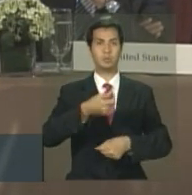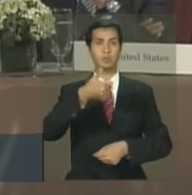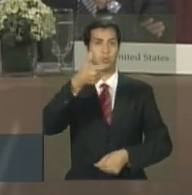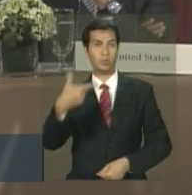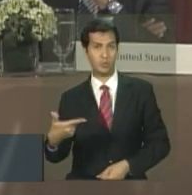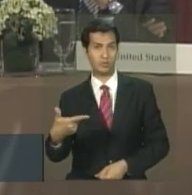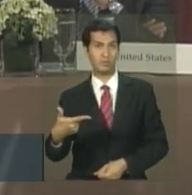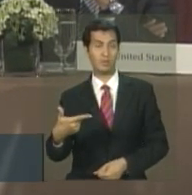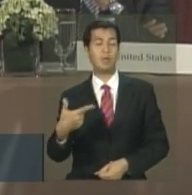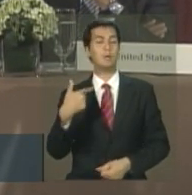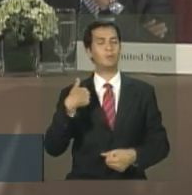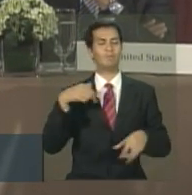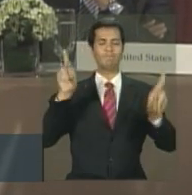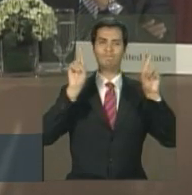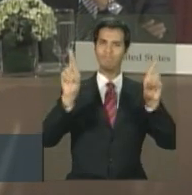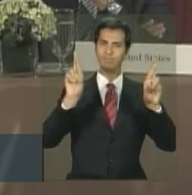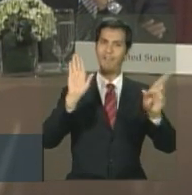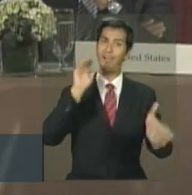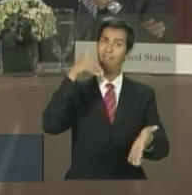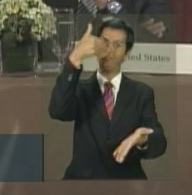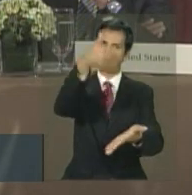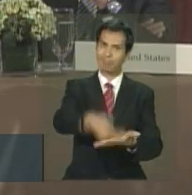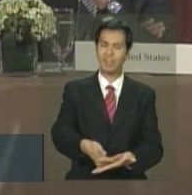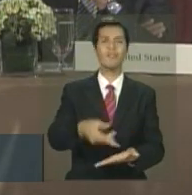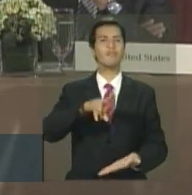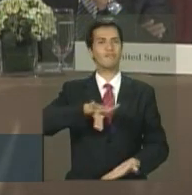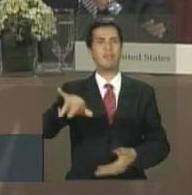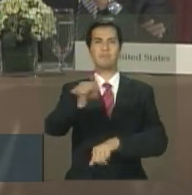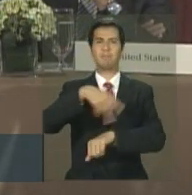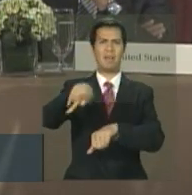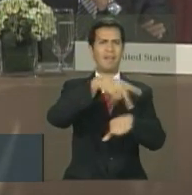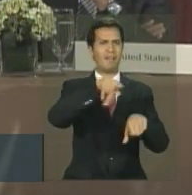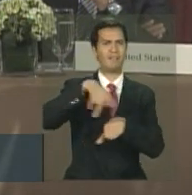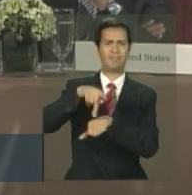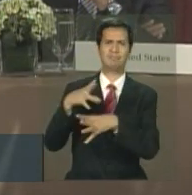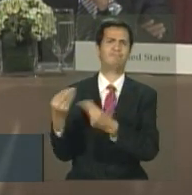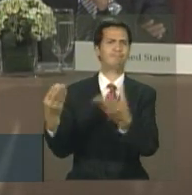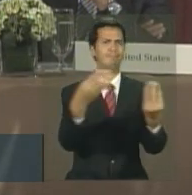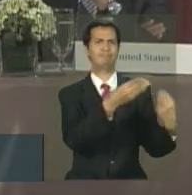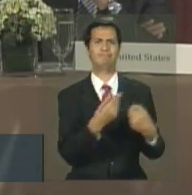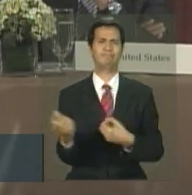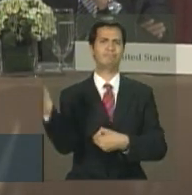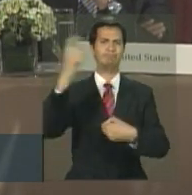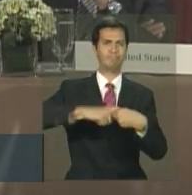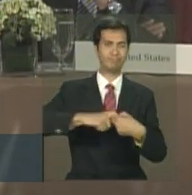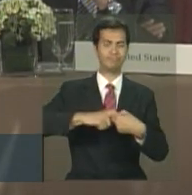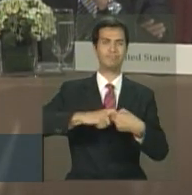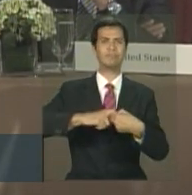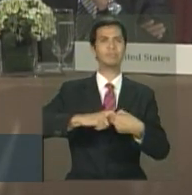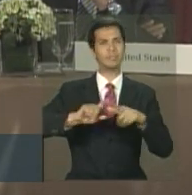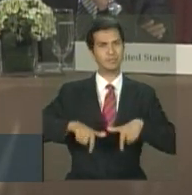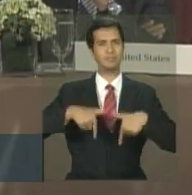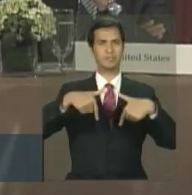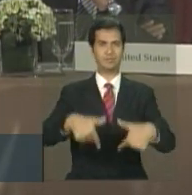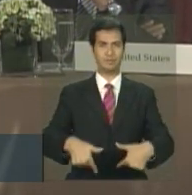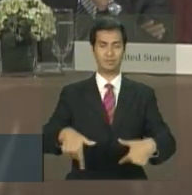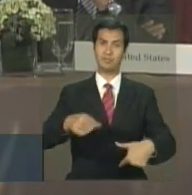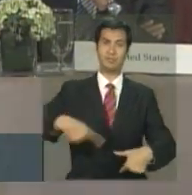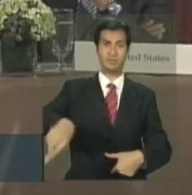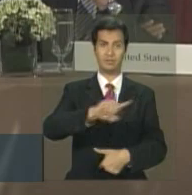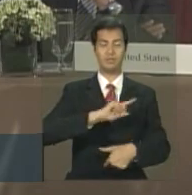certa de que, até lá, teremos mais países e atores engajados na iniciativa, prestando a